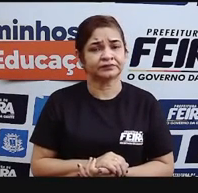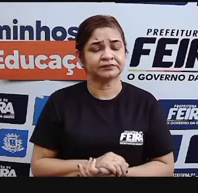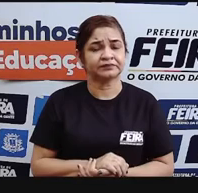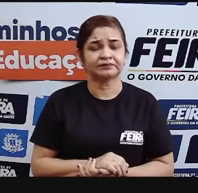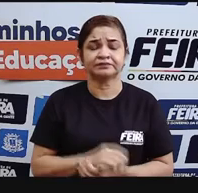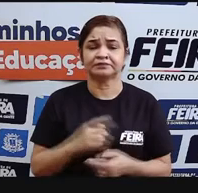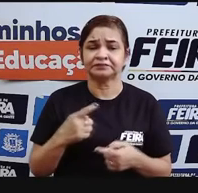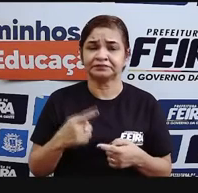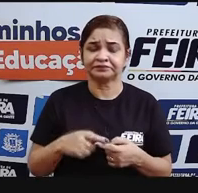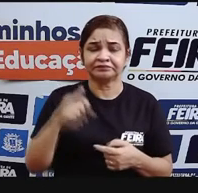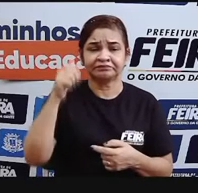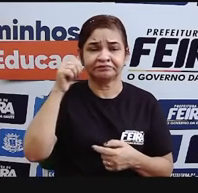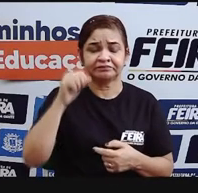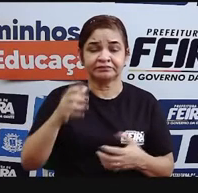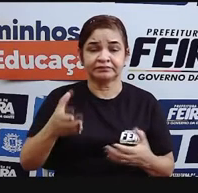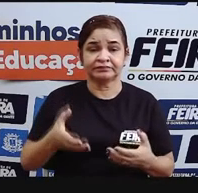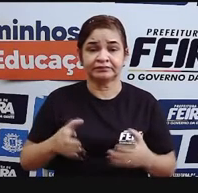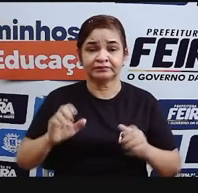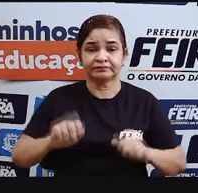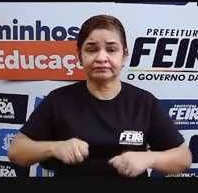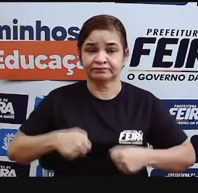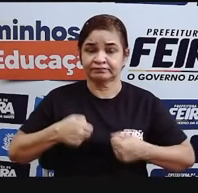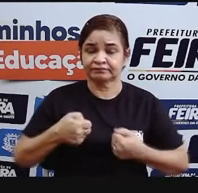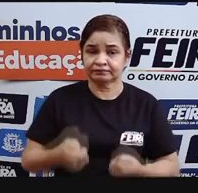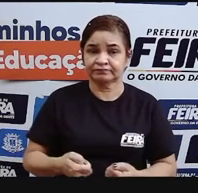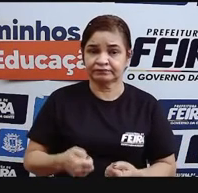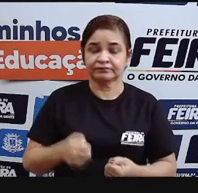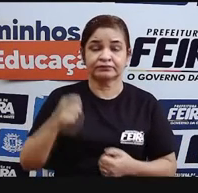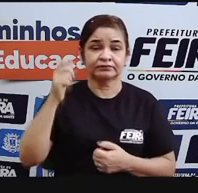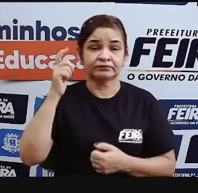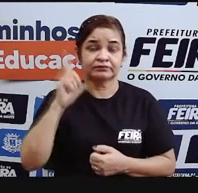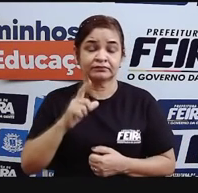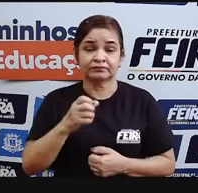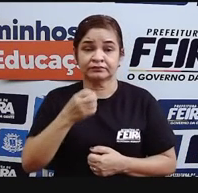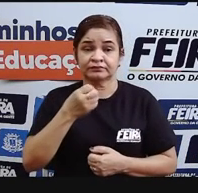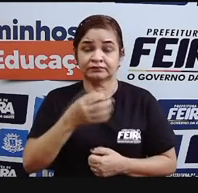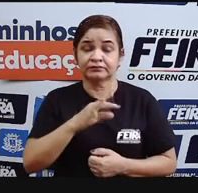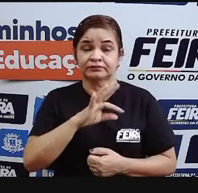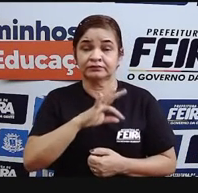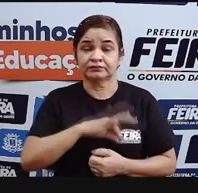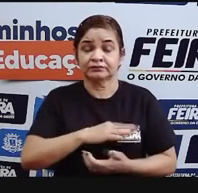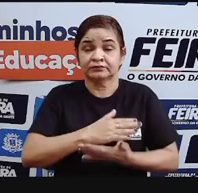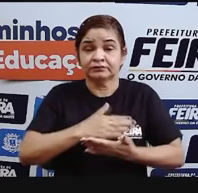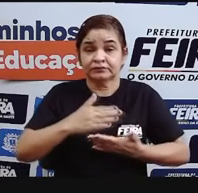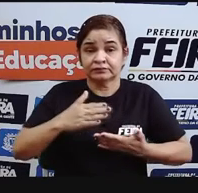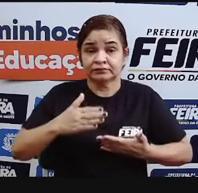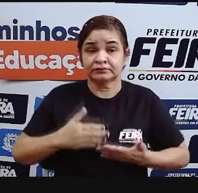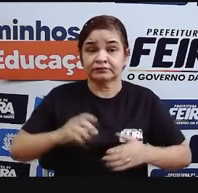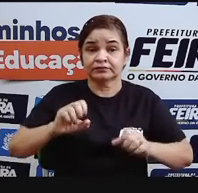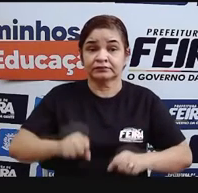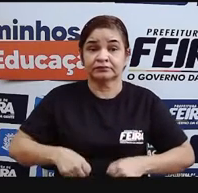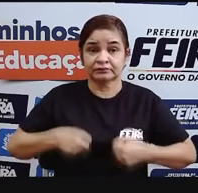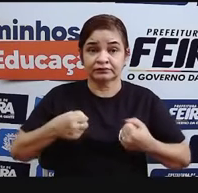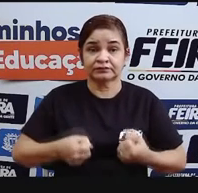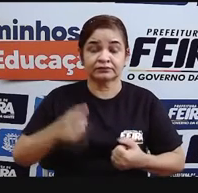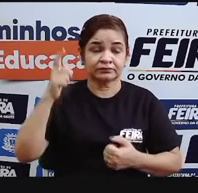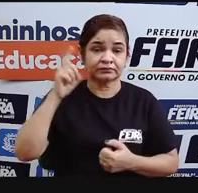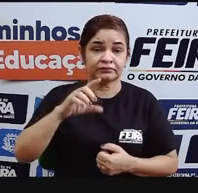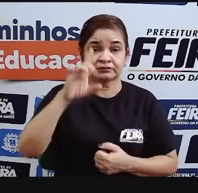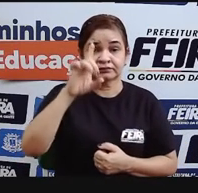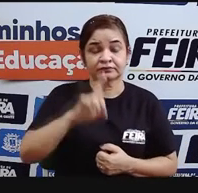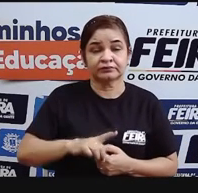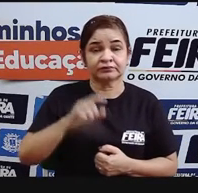luta por equiparação salarial, ou seja, as mulheres que começaram a luta pelo direito